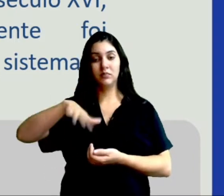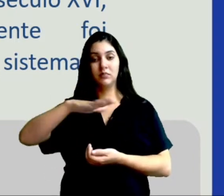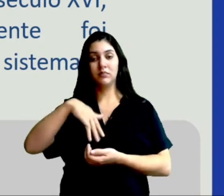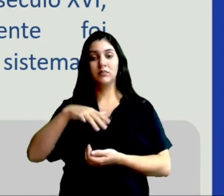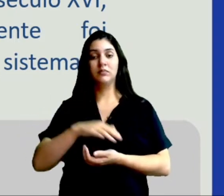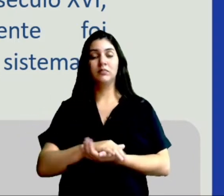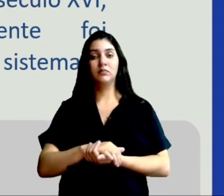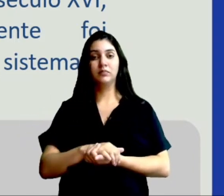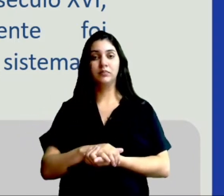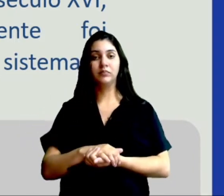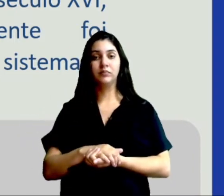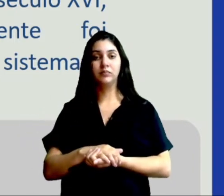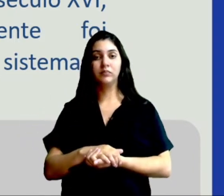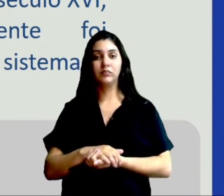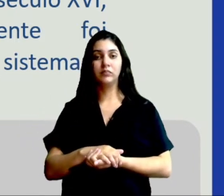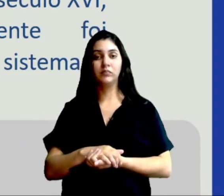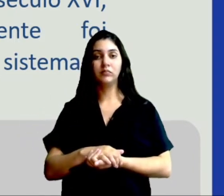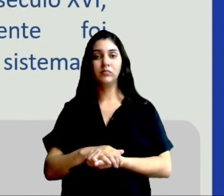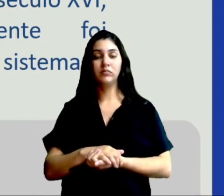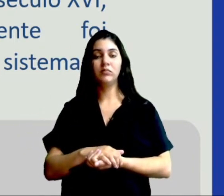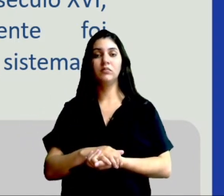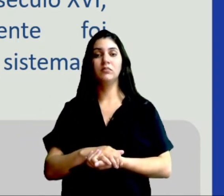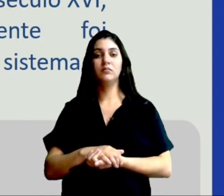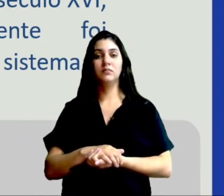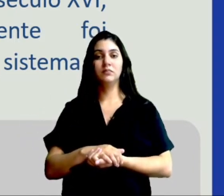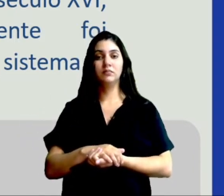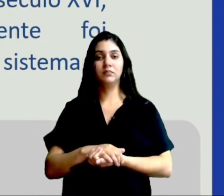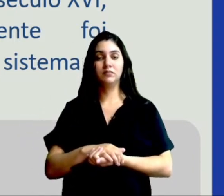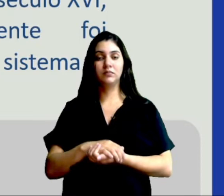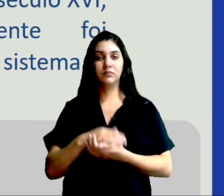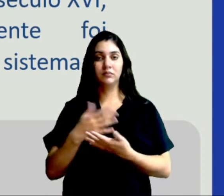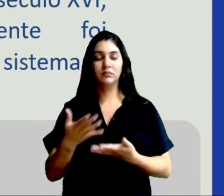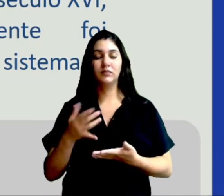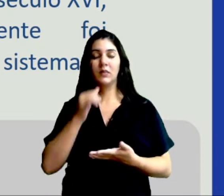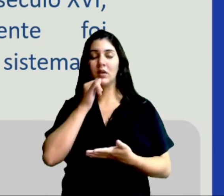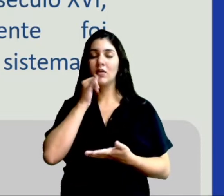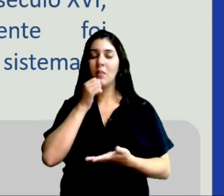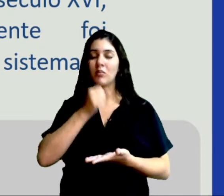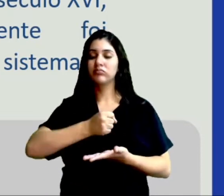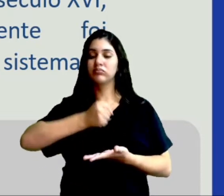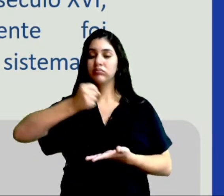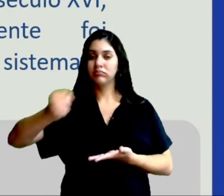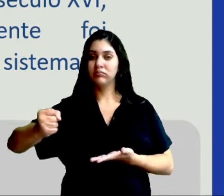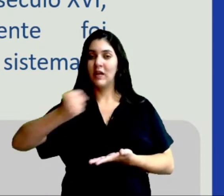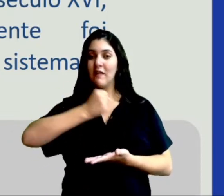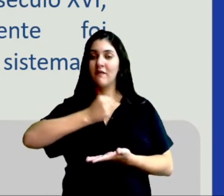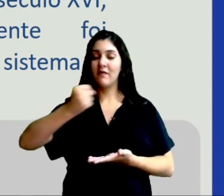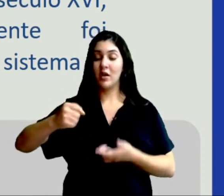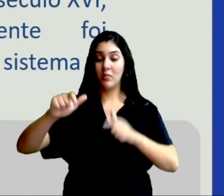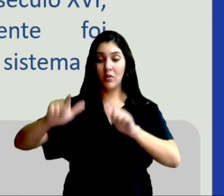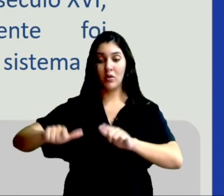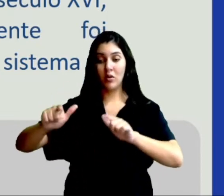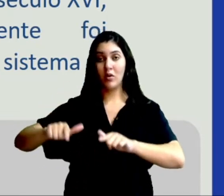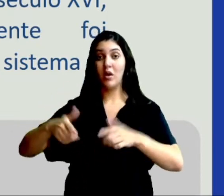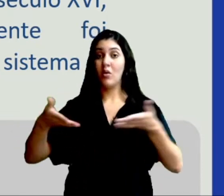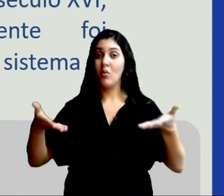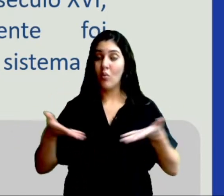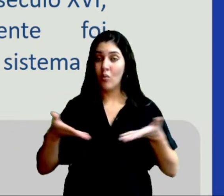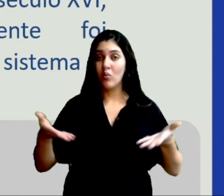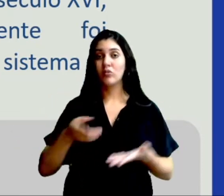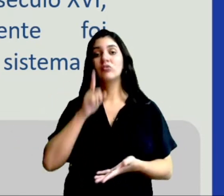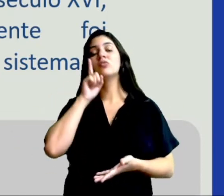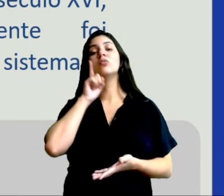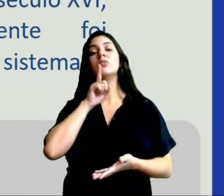da Inglaterra eram levados para o que seriam as terras que hoje são os Estados Unidos, né? Com o tempo, com a independência